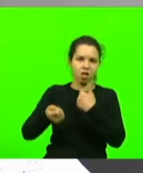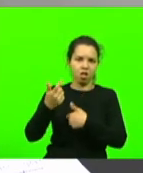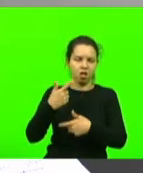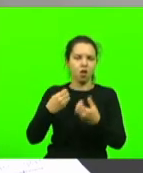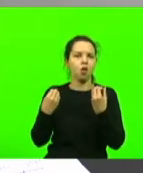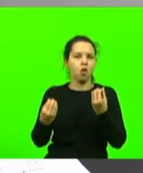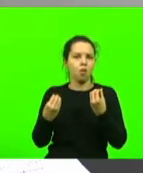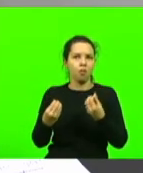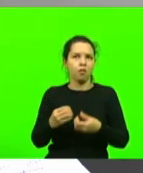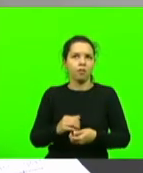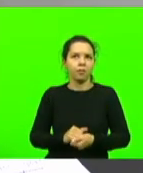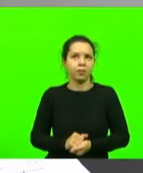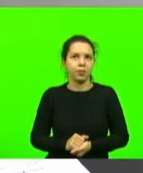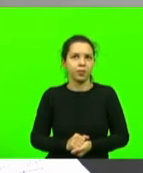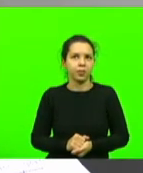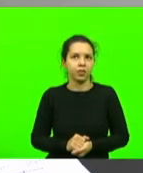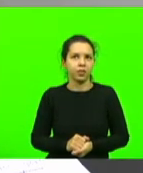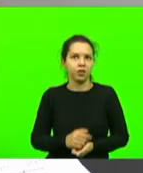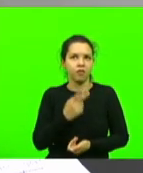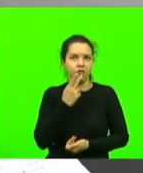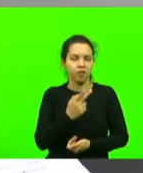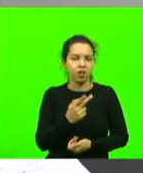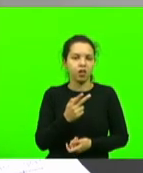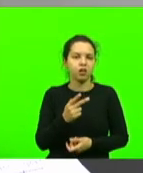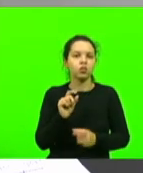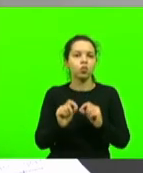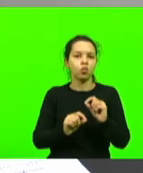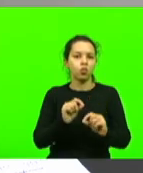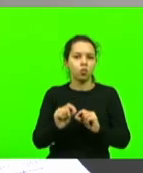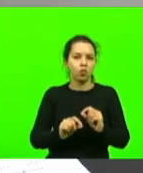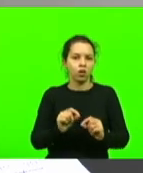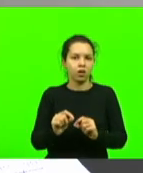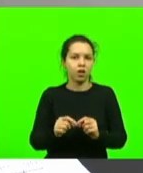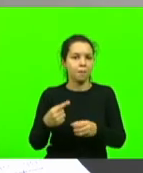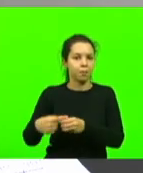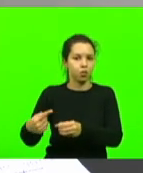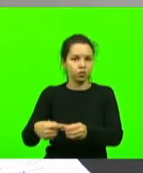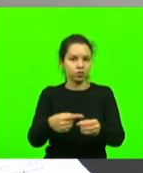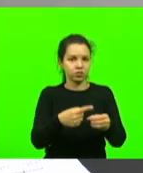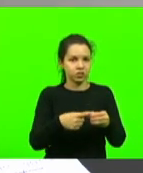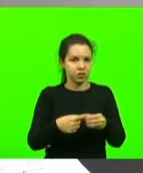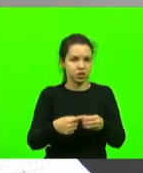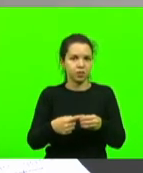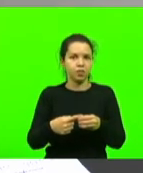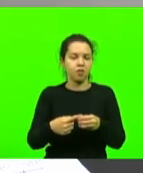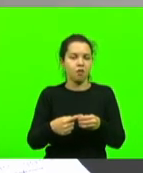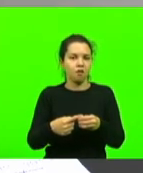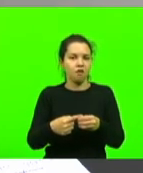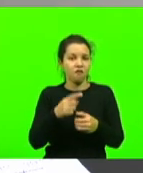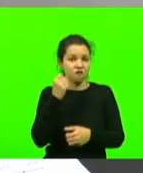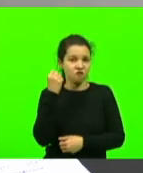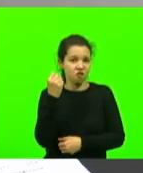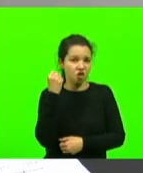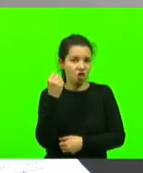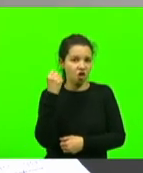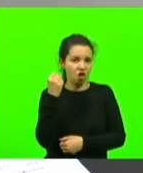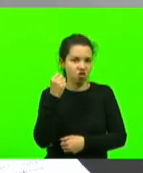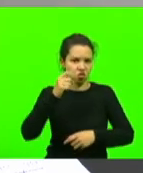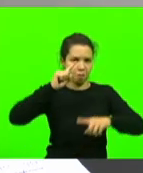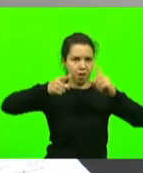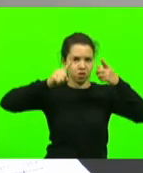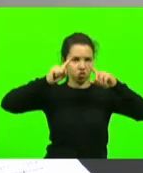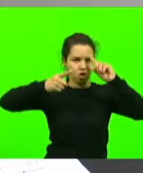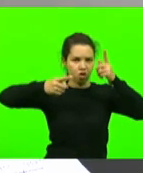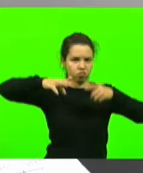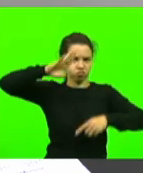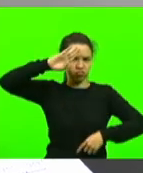eu tô falando disso aqui para dizer que nos municípios é muito forte o mandonismo local o coronelismo é